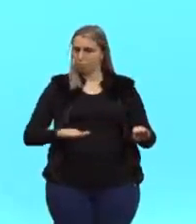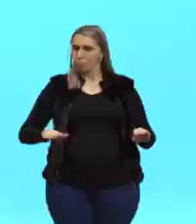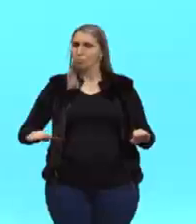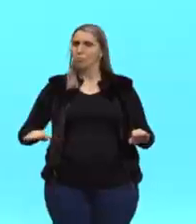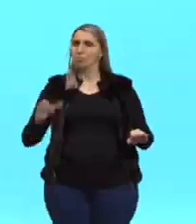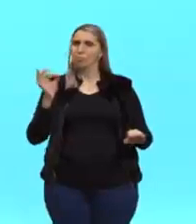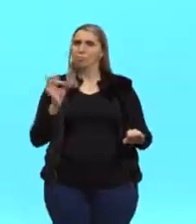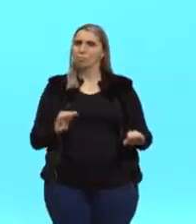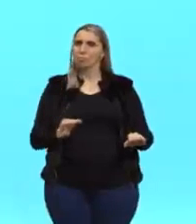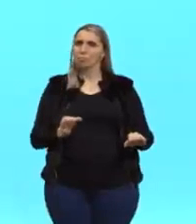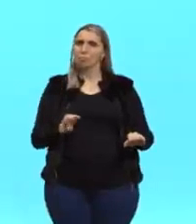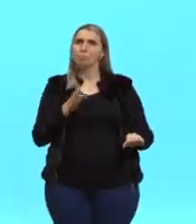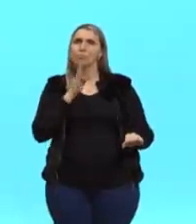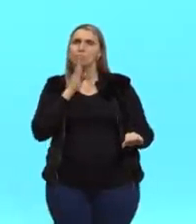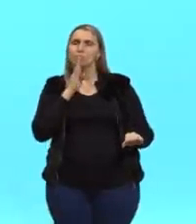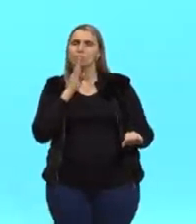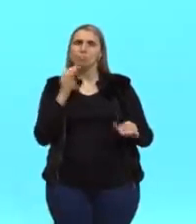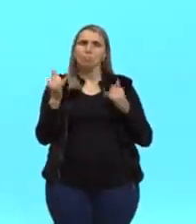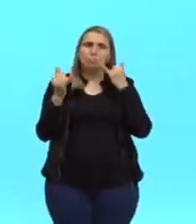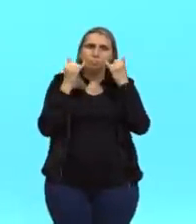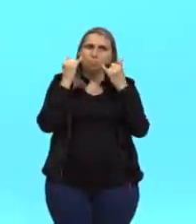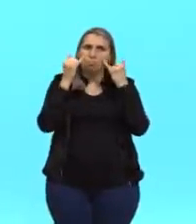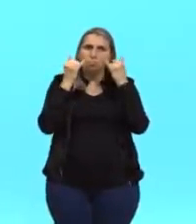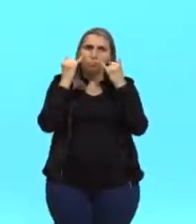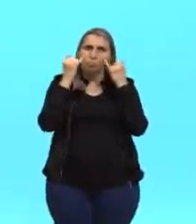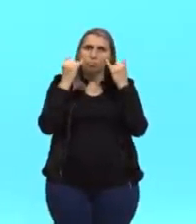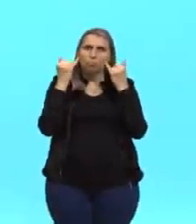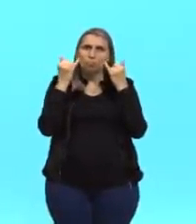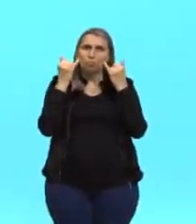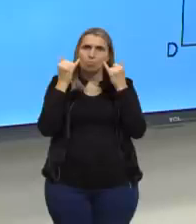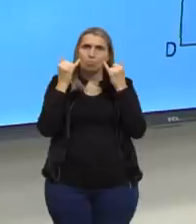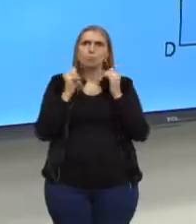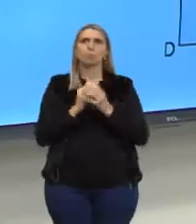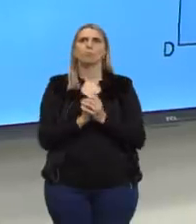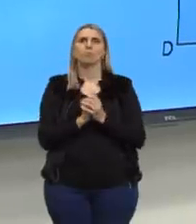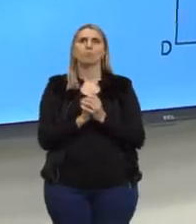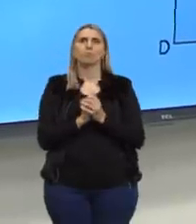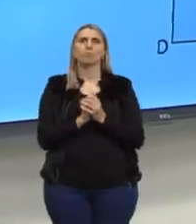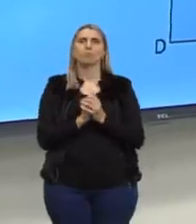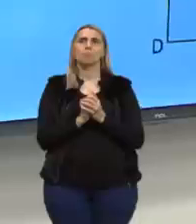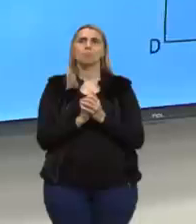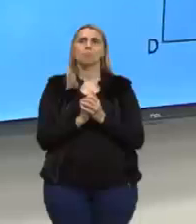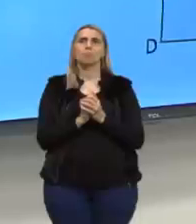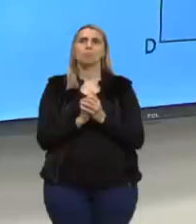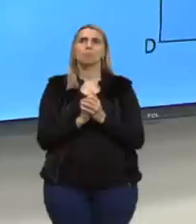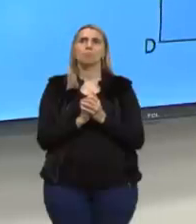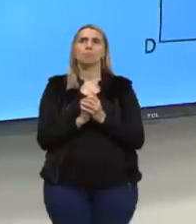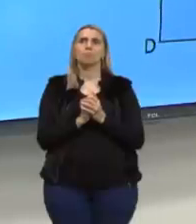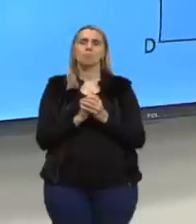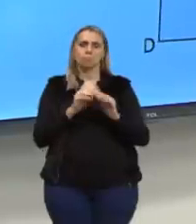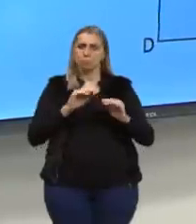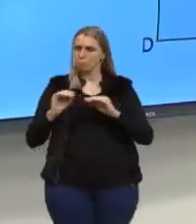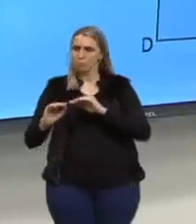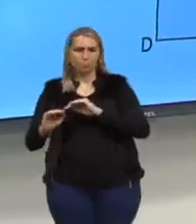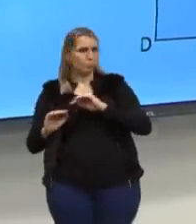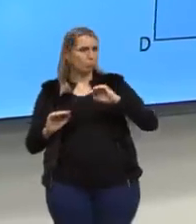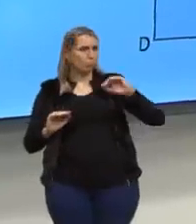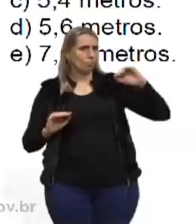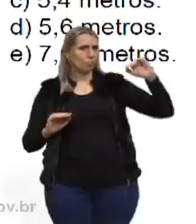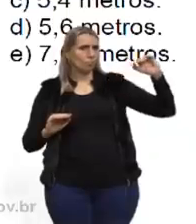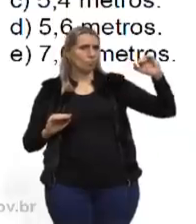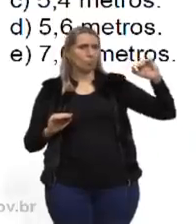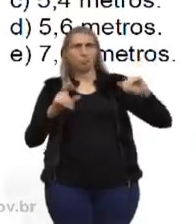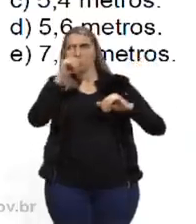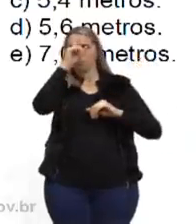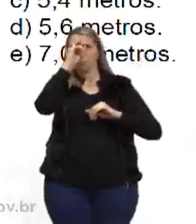vamos identificar aquelas informações no desenho. Tá? Então, ó, a rampa de um hospital tem na parte